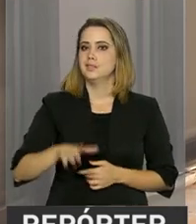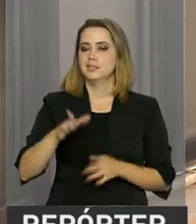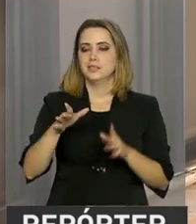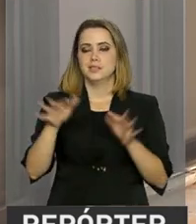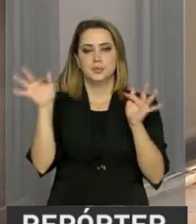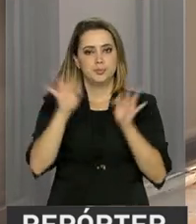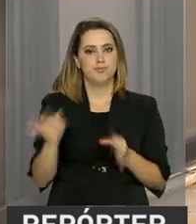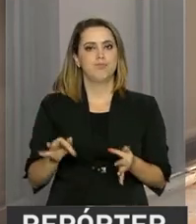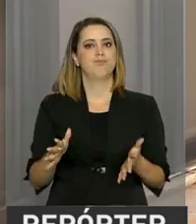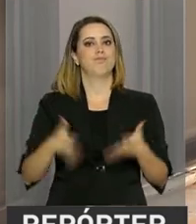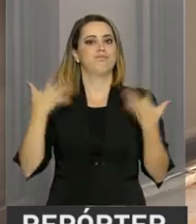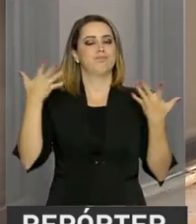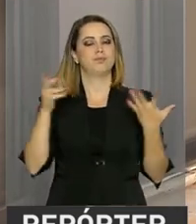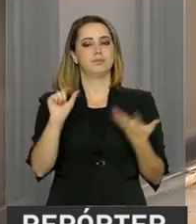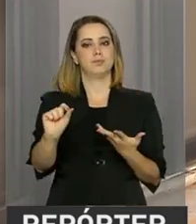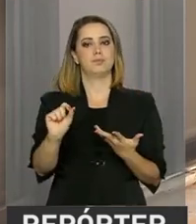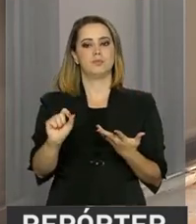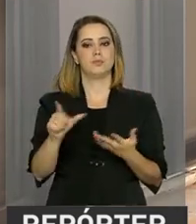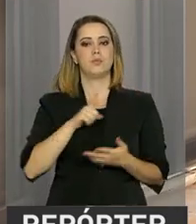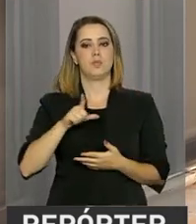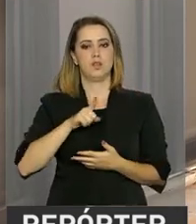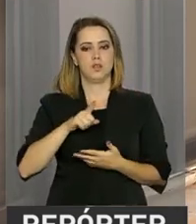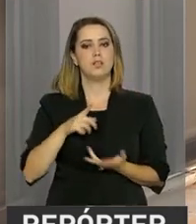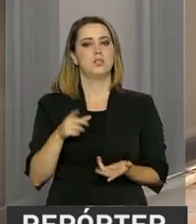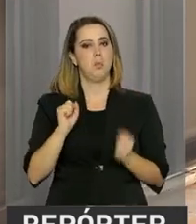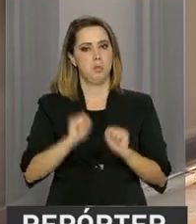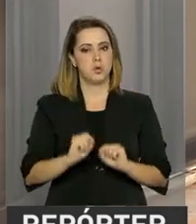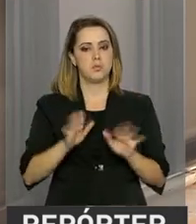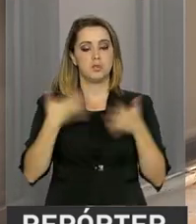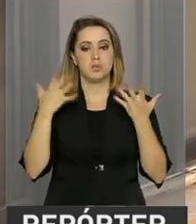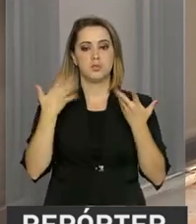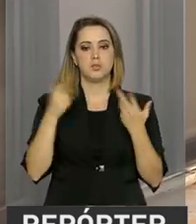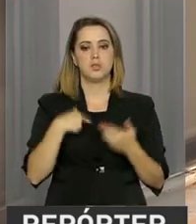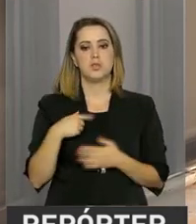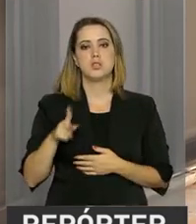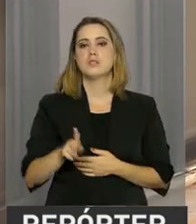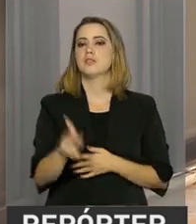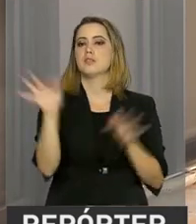uma pessoa que tem ânimo para fazer as coisas, eu estou sempre feliz.